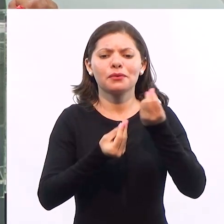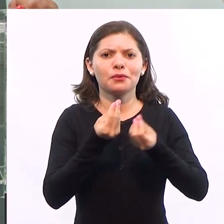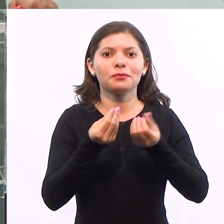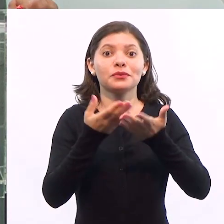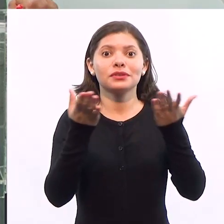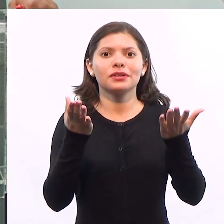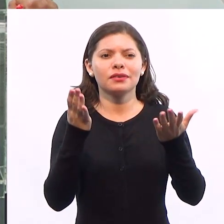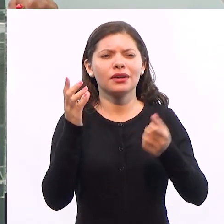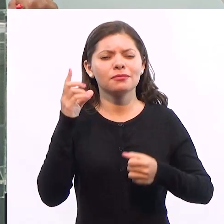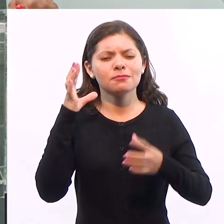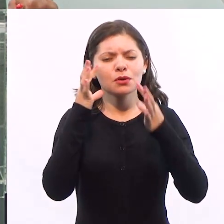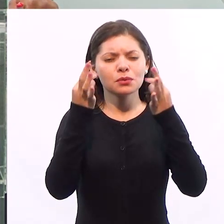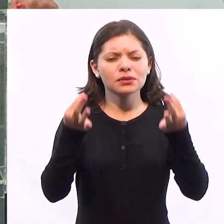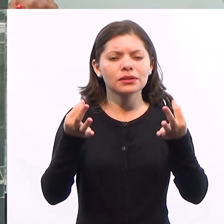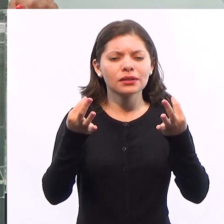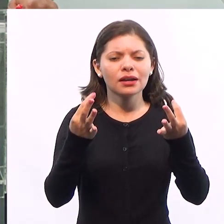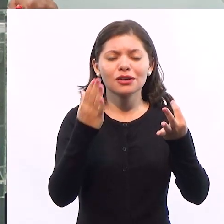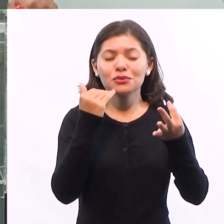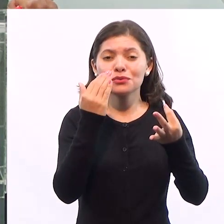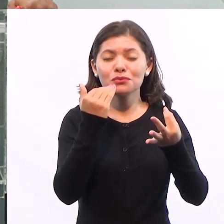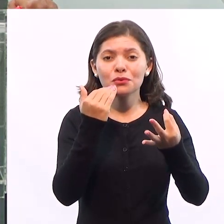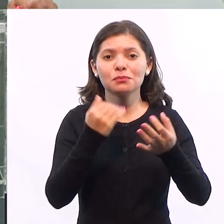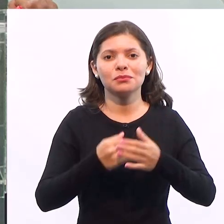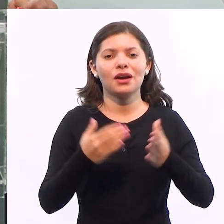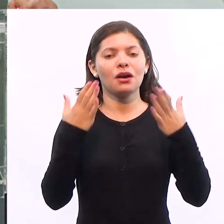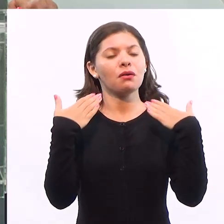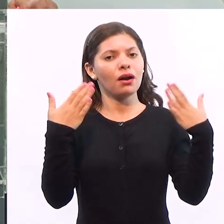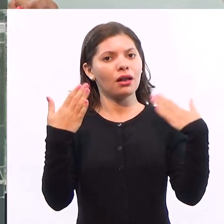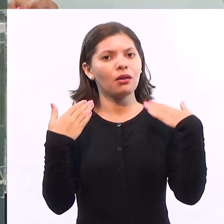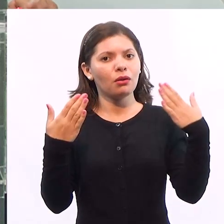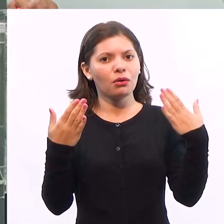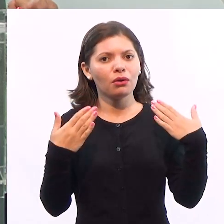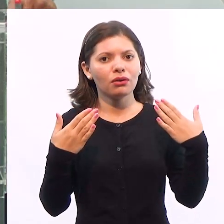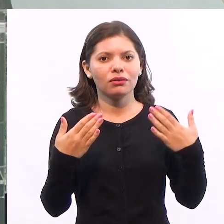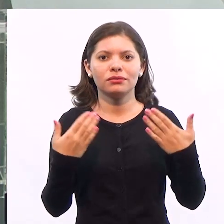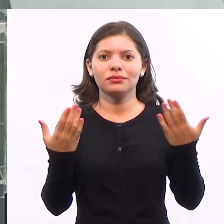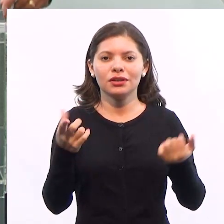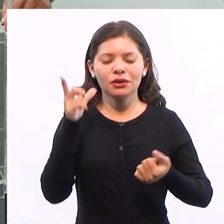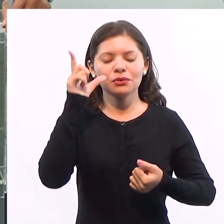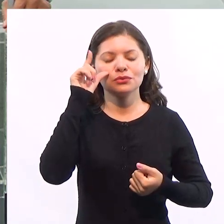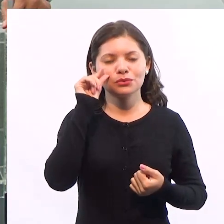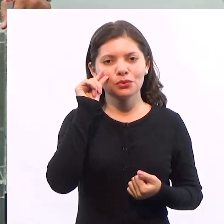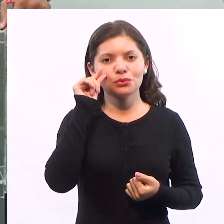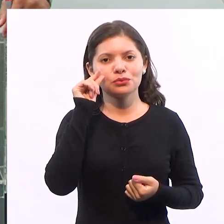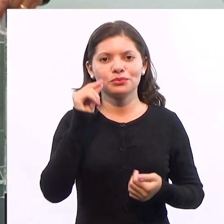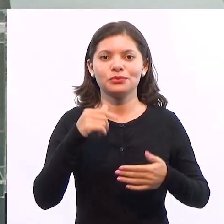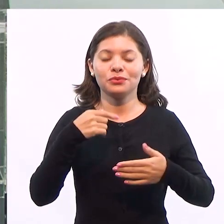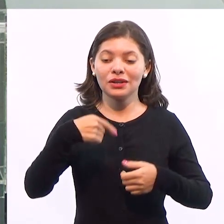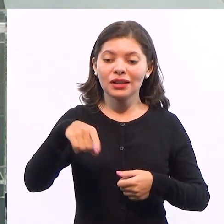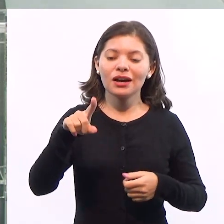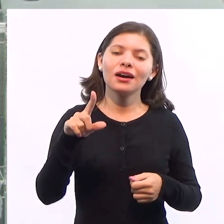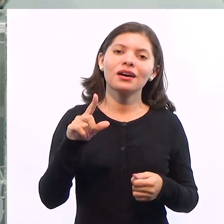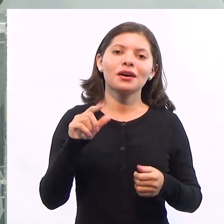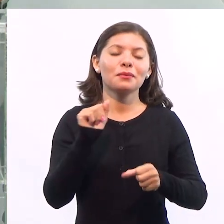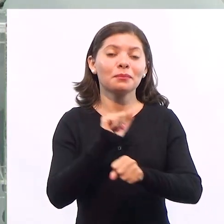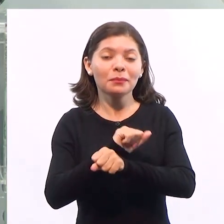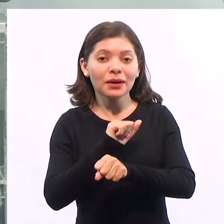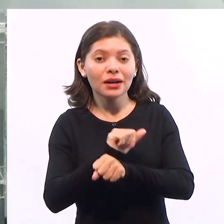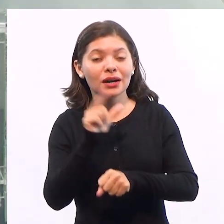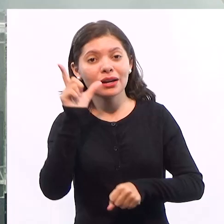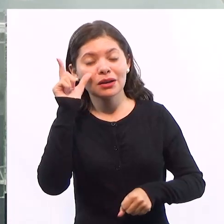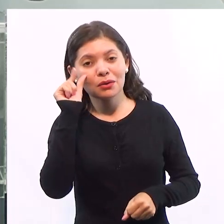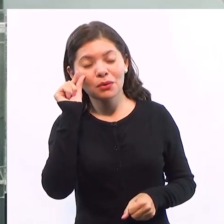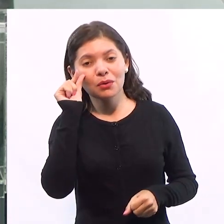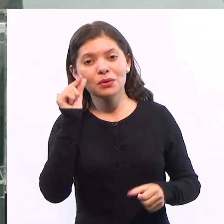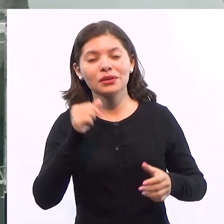vazio não para em pé, né? Então como é que você vai se concentrar na aula se você está com fome? Se você está com calor, se você está com sono, vai